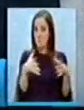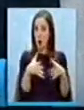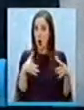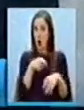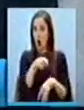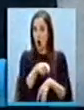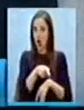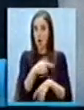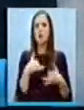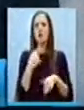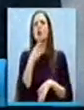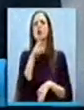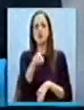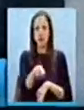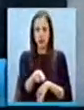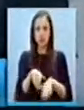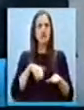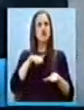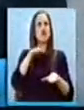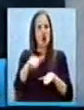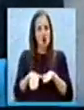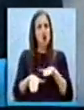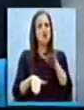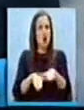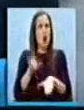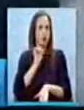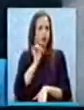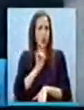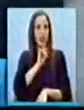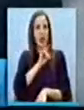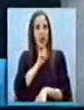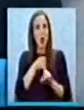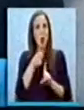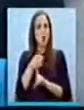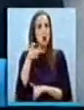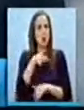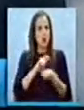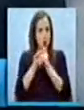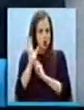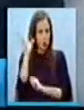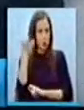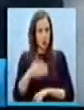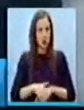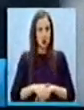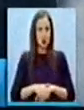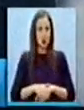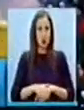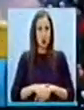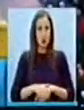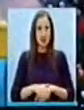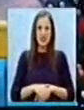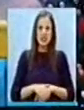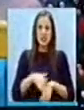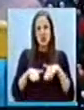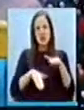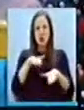assim, pergunto-lhe, acha que estamos a dar passos concretos para combater o aquecimento global e as alterações climáticas? Demos muito poucos passos, não é a